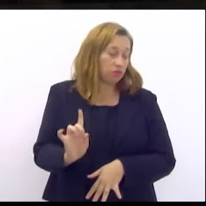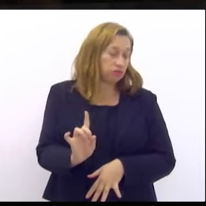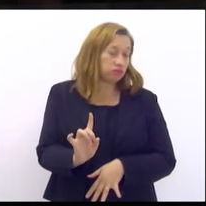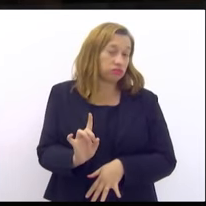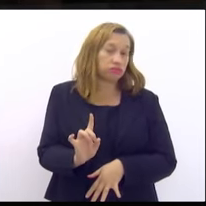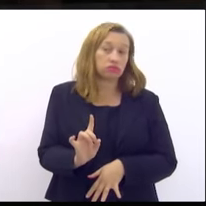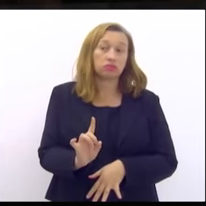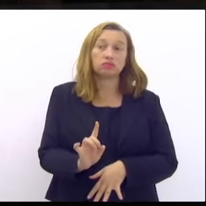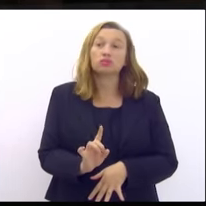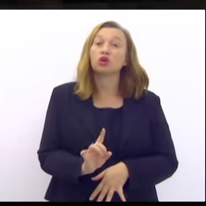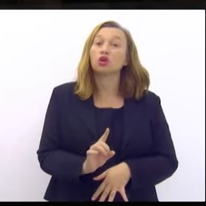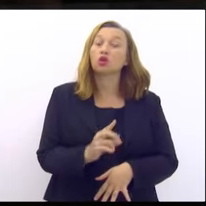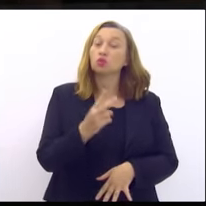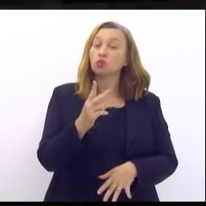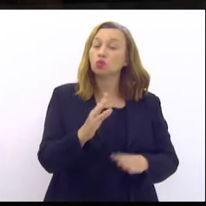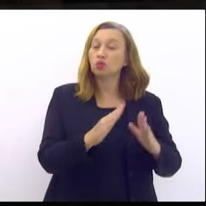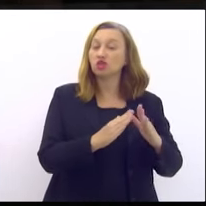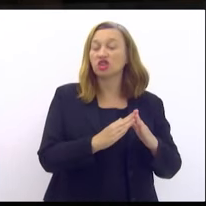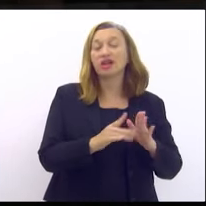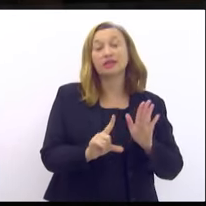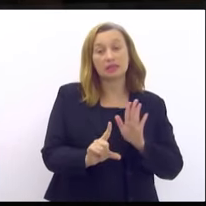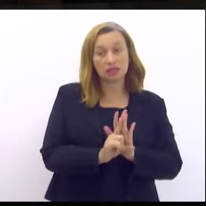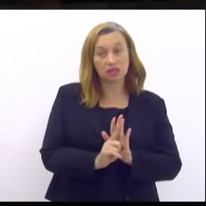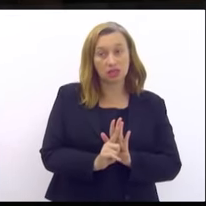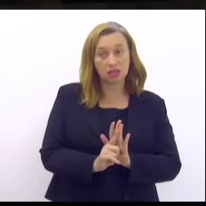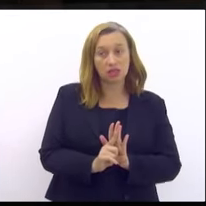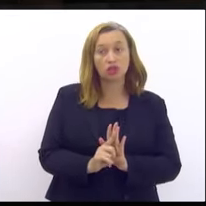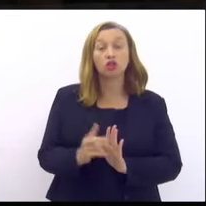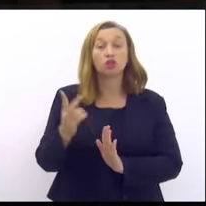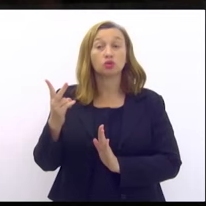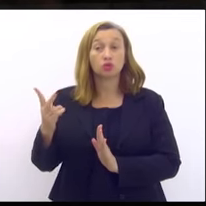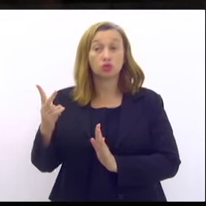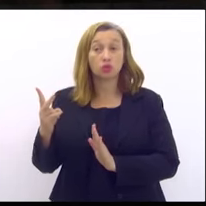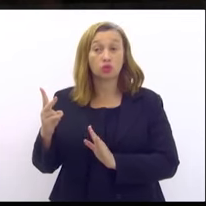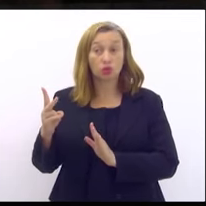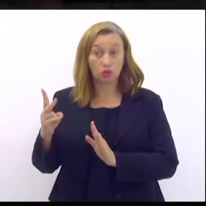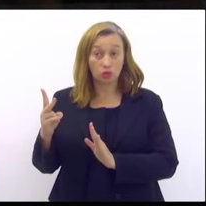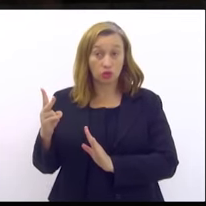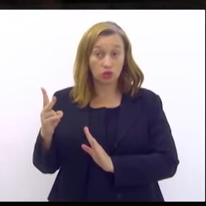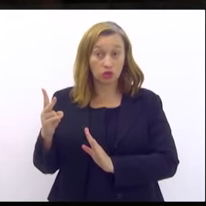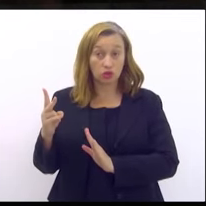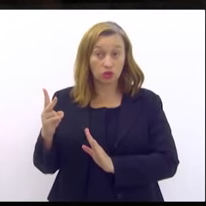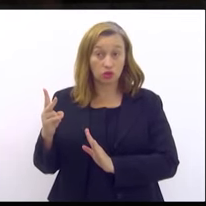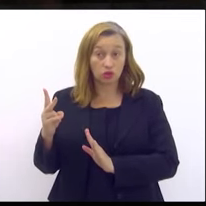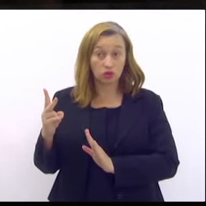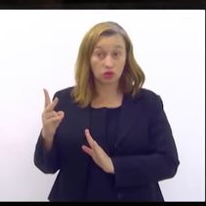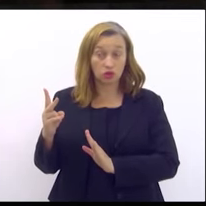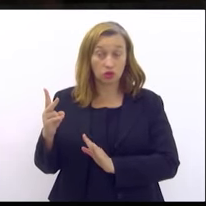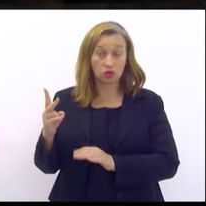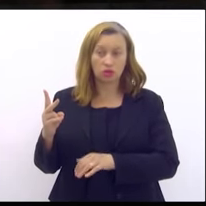duas casas legislativas dois turnos dois turnos